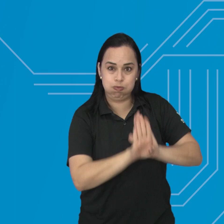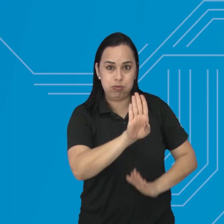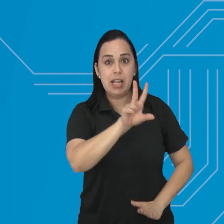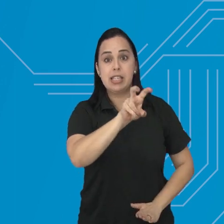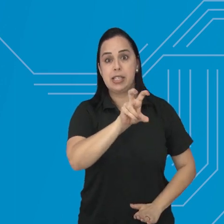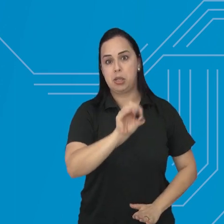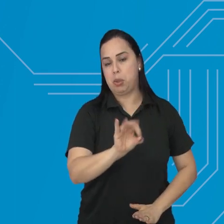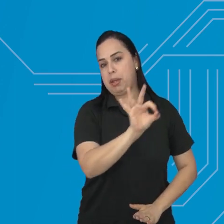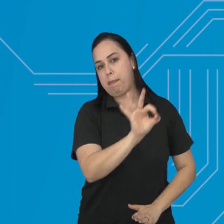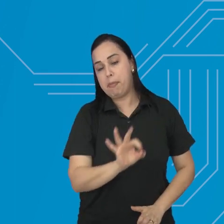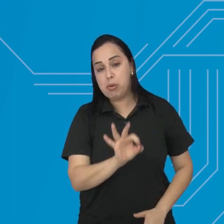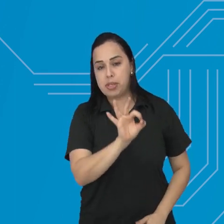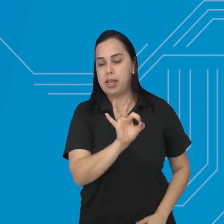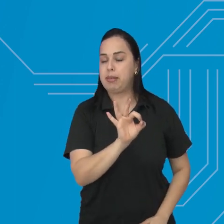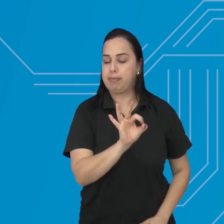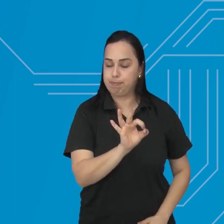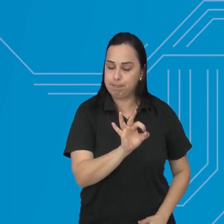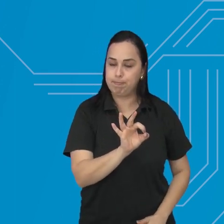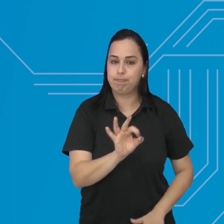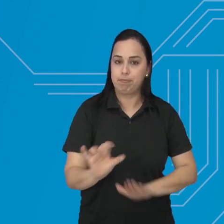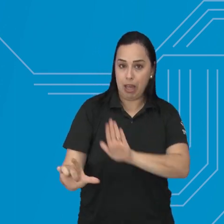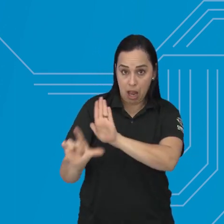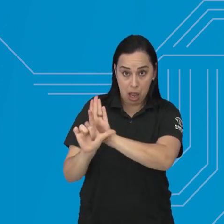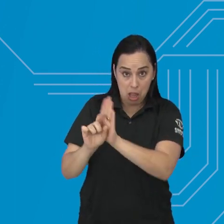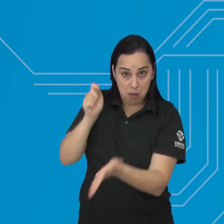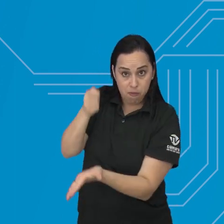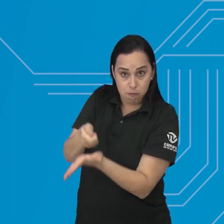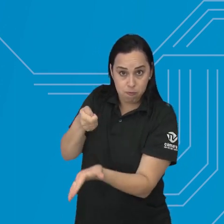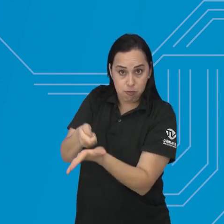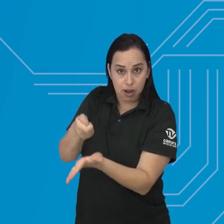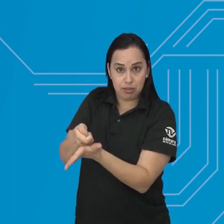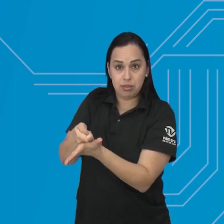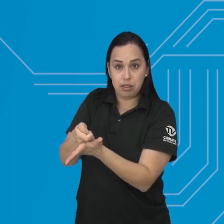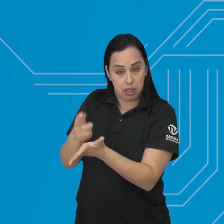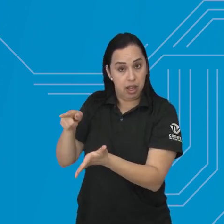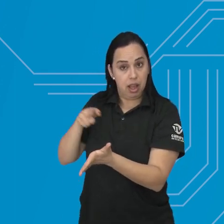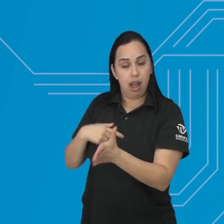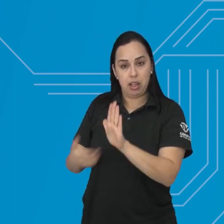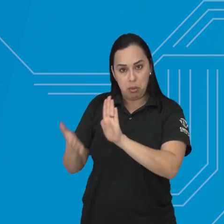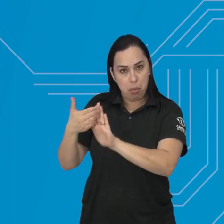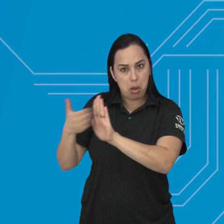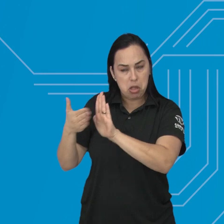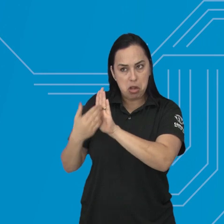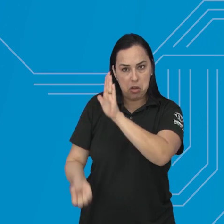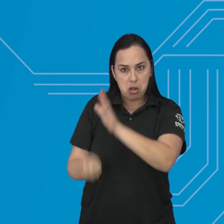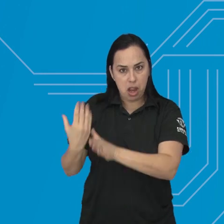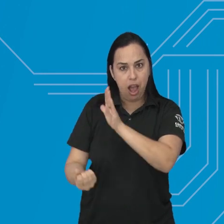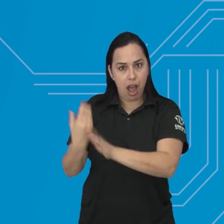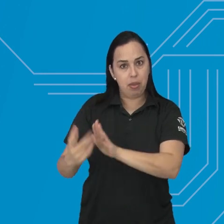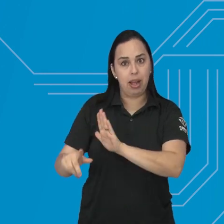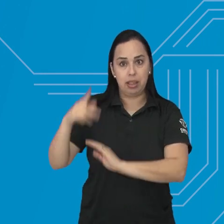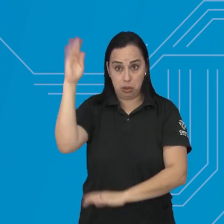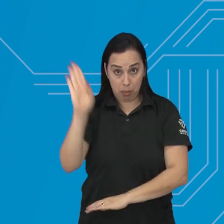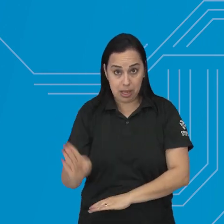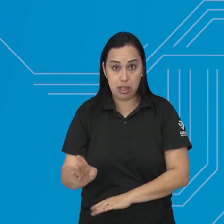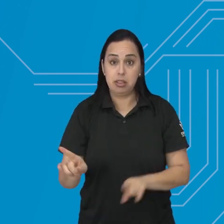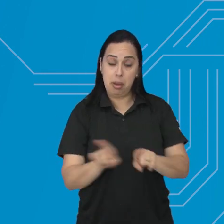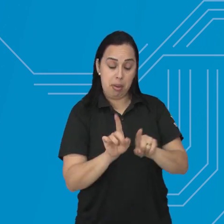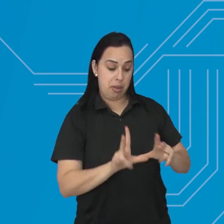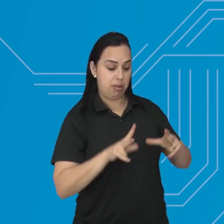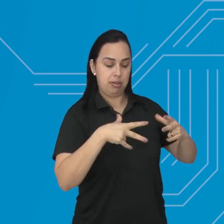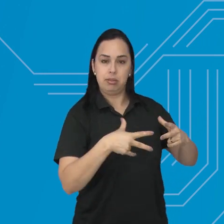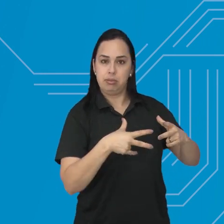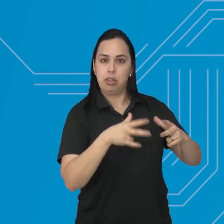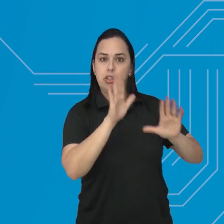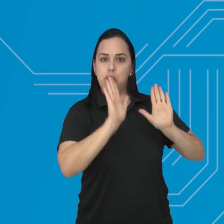aumentaram em quase 50%. Algumas leis mais rigorosas têm sido propostas aqui no Brasil, inclusive aqui na Câmara, uma